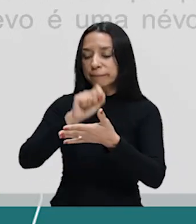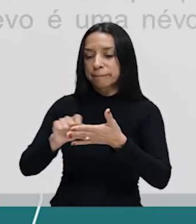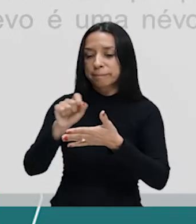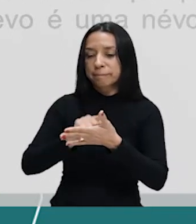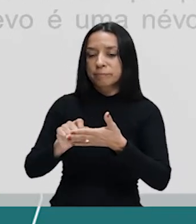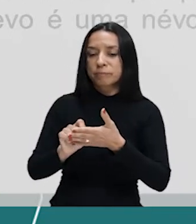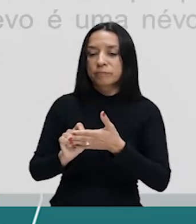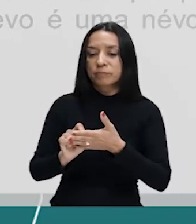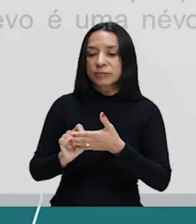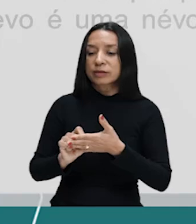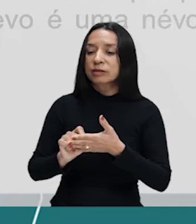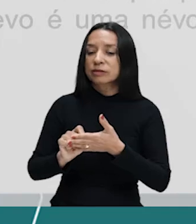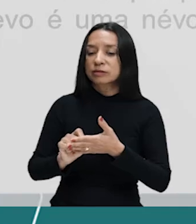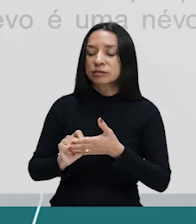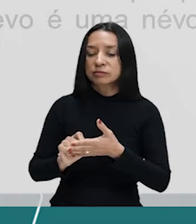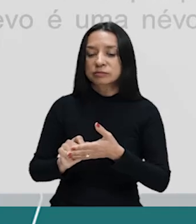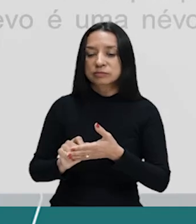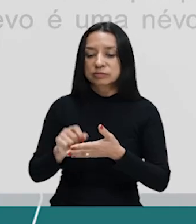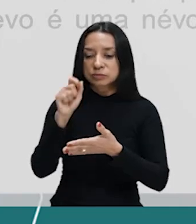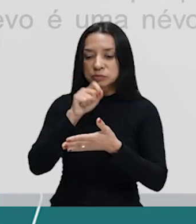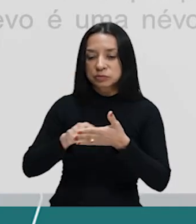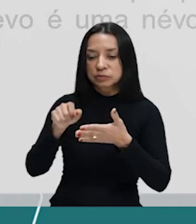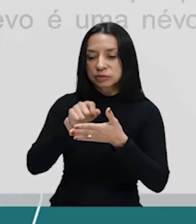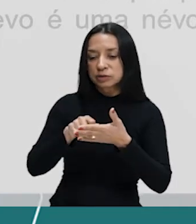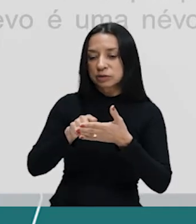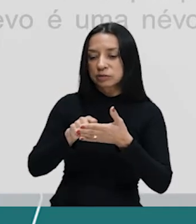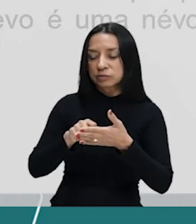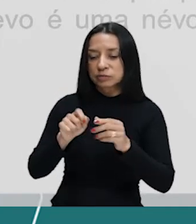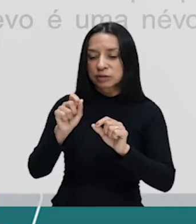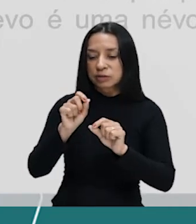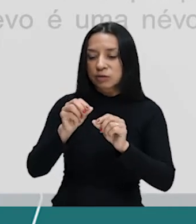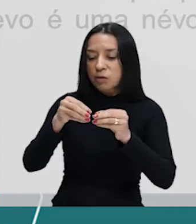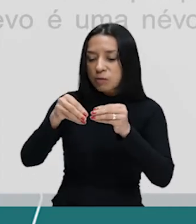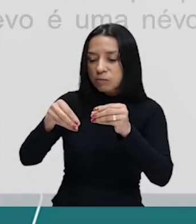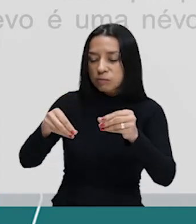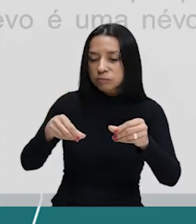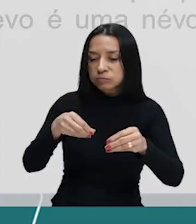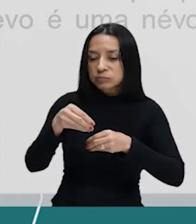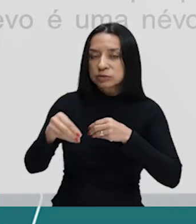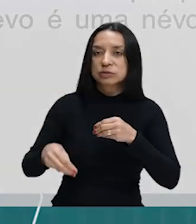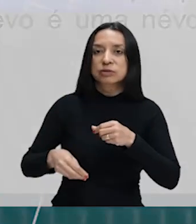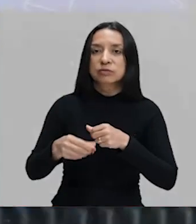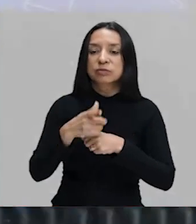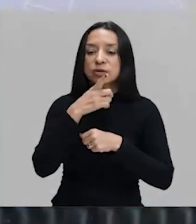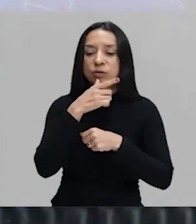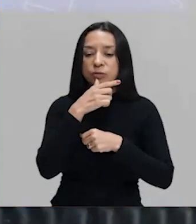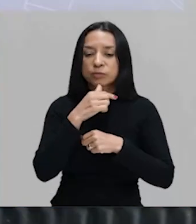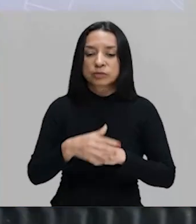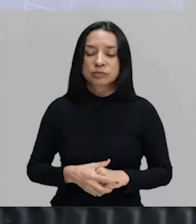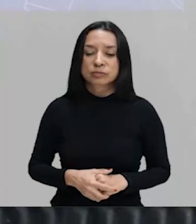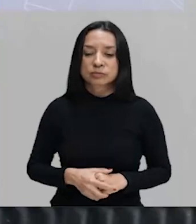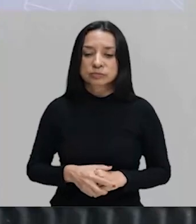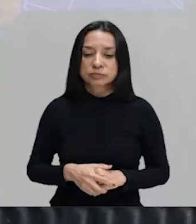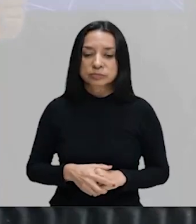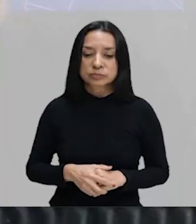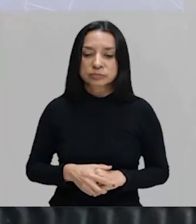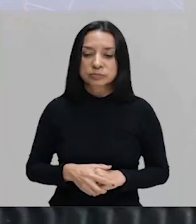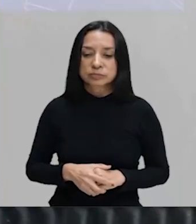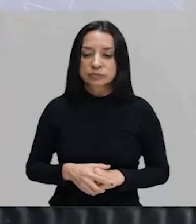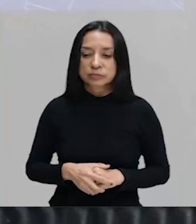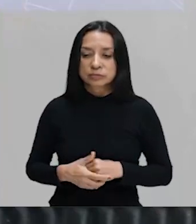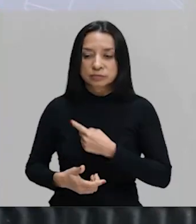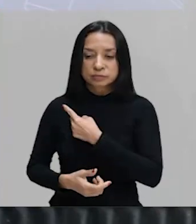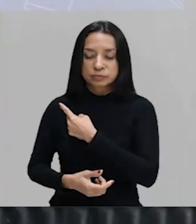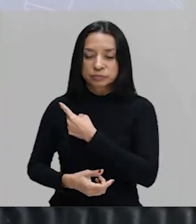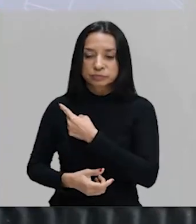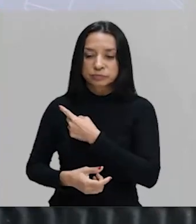e aquilo que escrevo é uma névoa úmida. E aquilo, e o que escrevo,